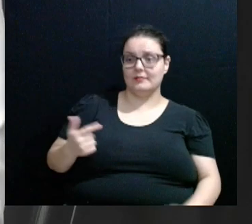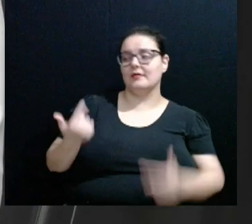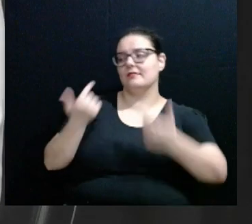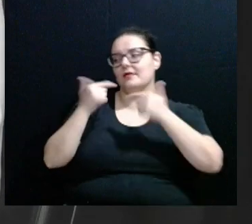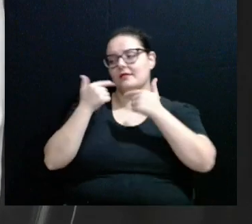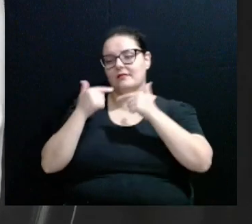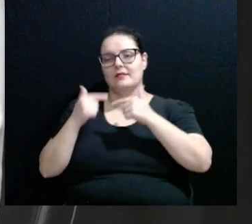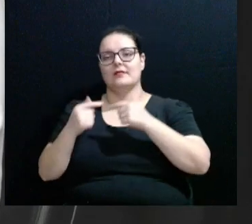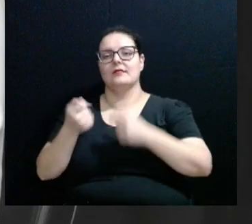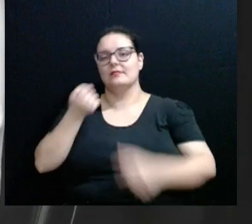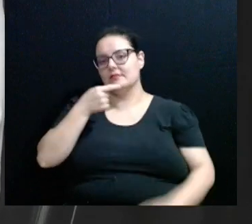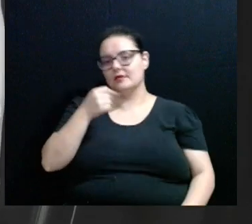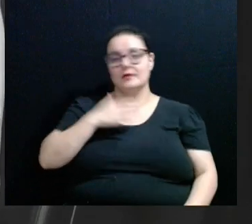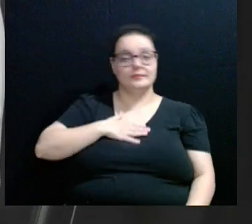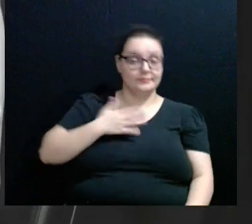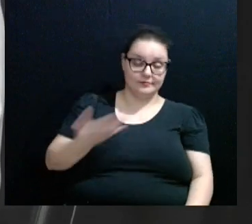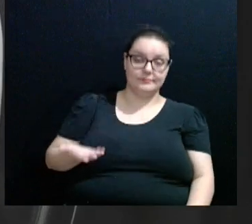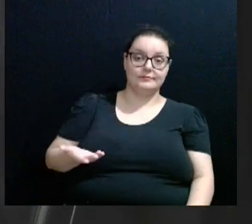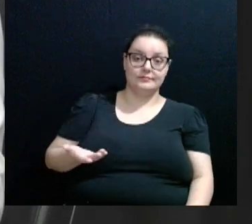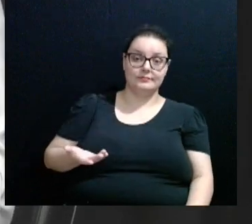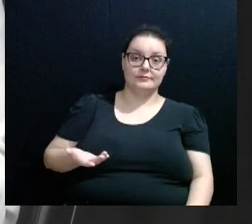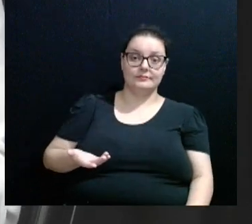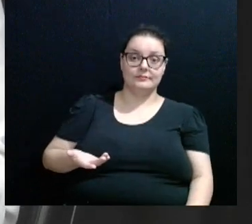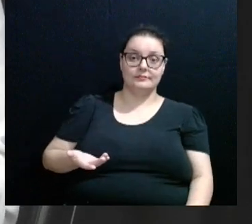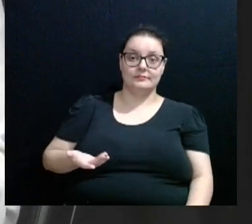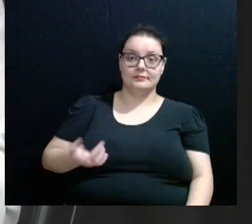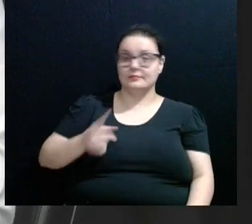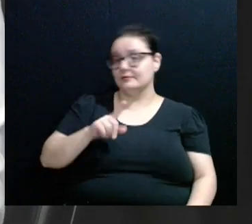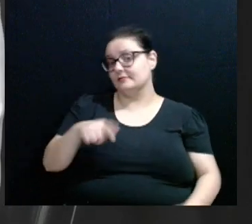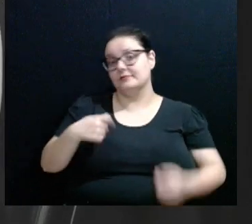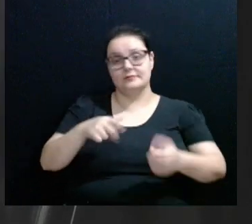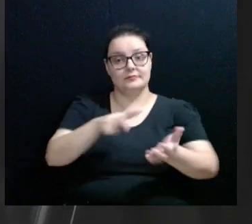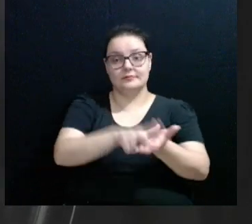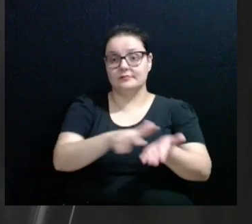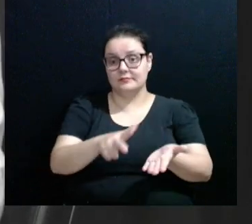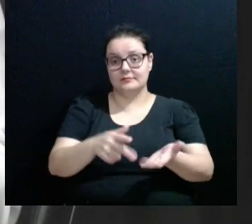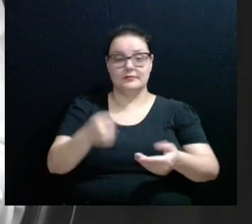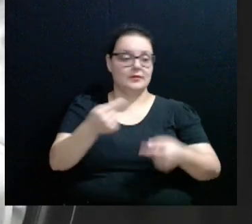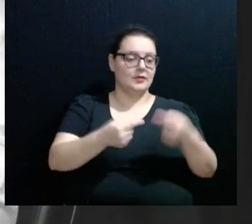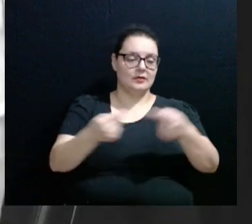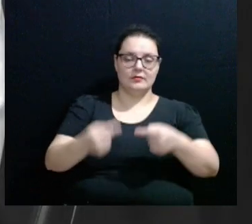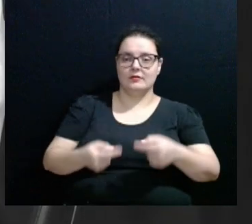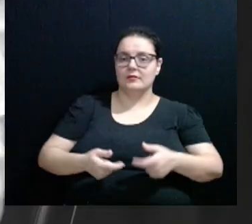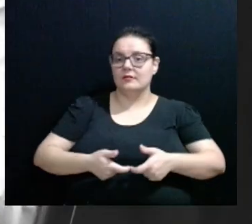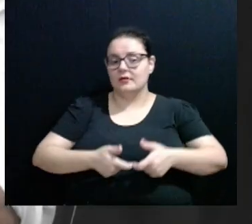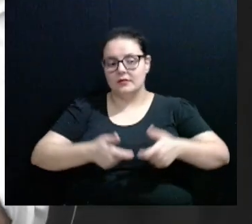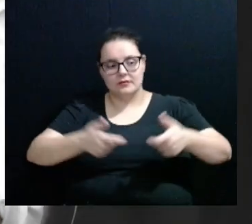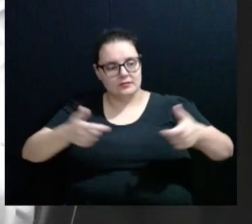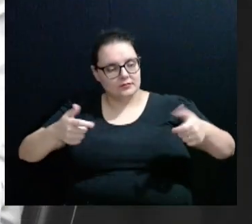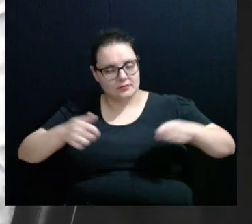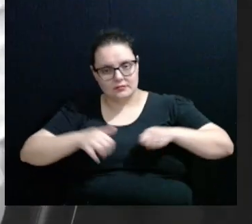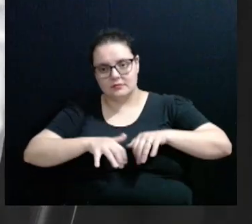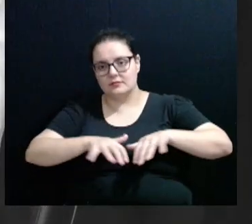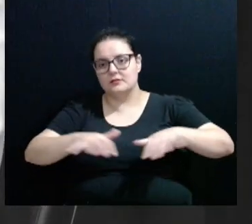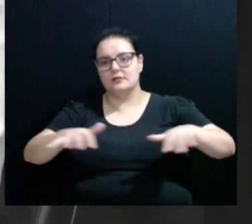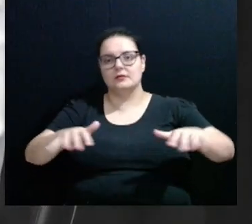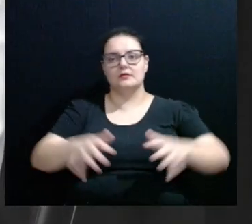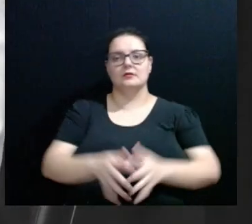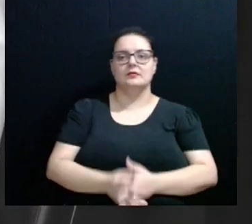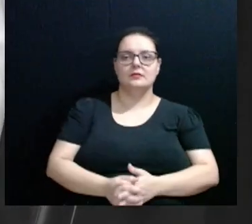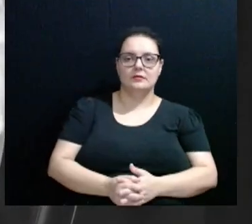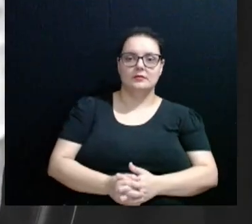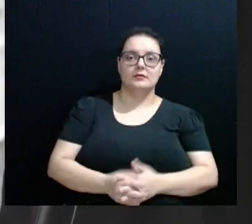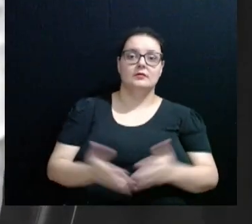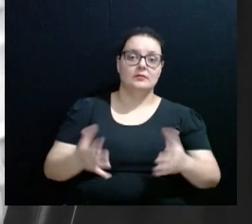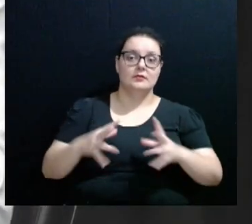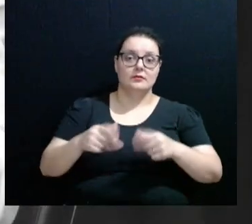mim, e que ela não precisou ser regulamentada, mas o debate foi tanto, que hoje todo mundo faz,